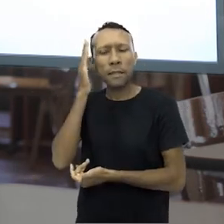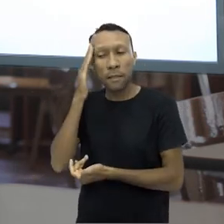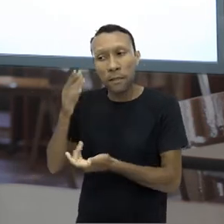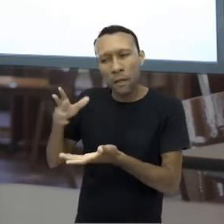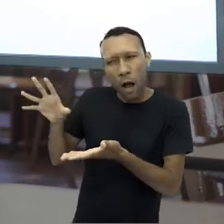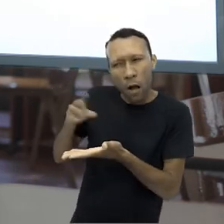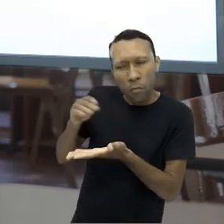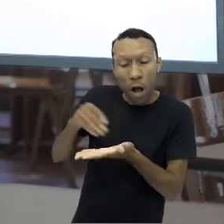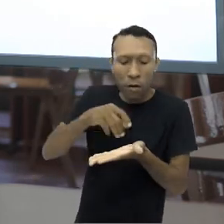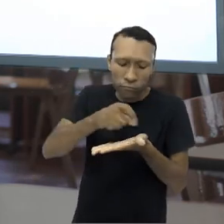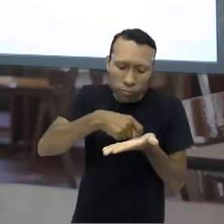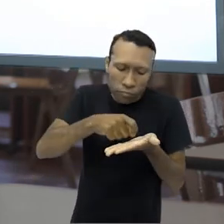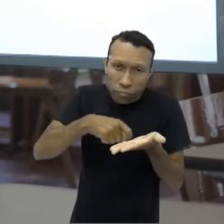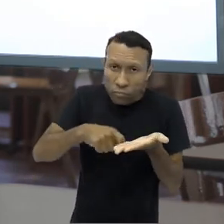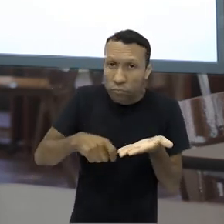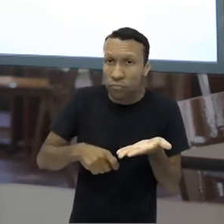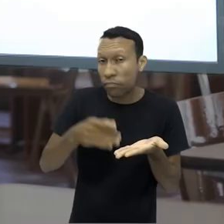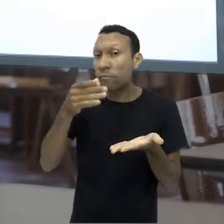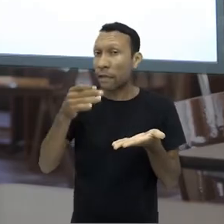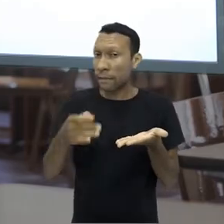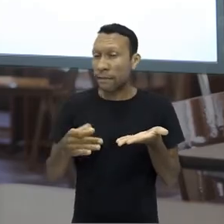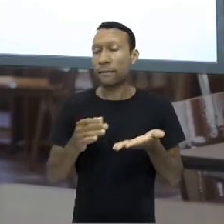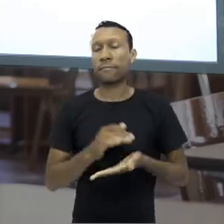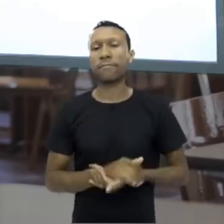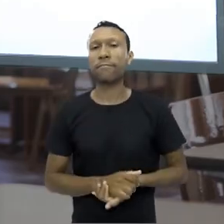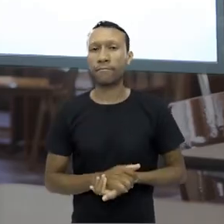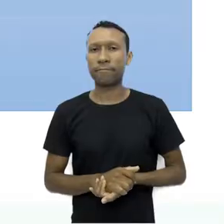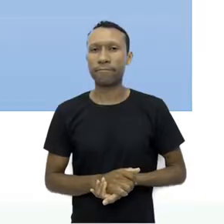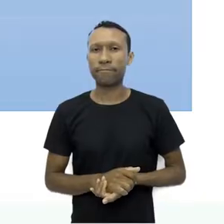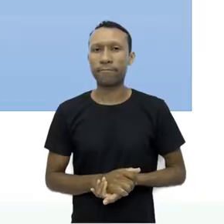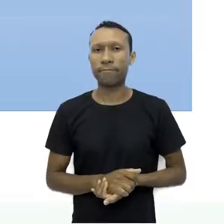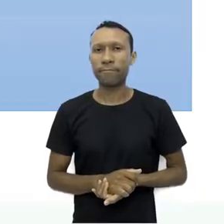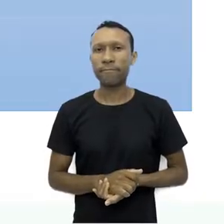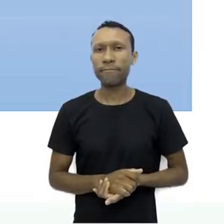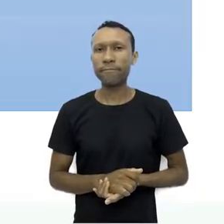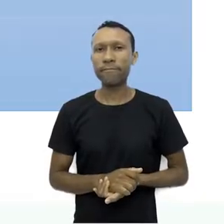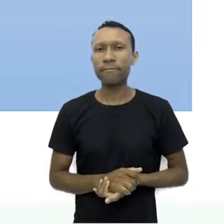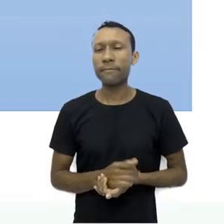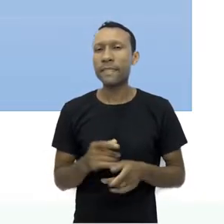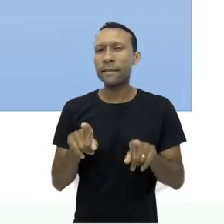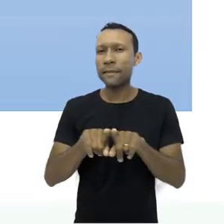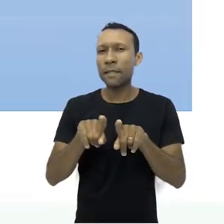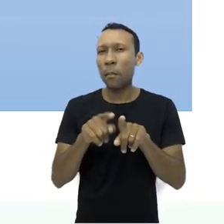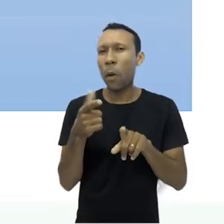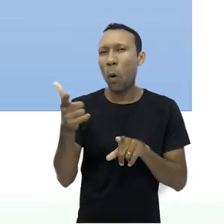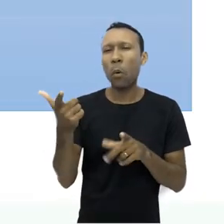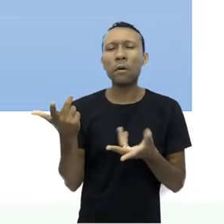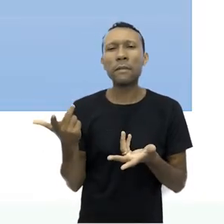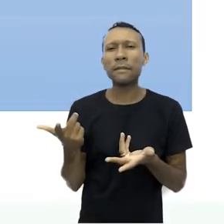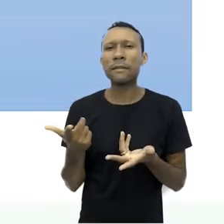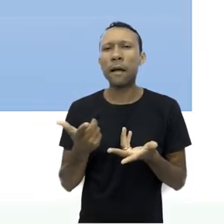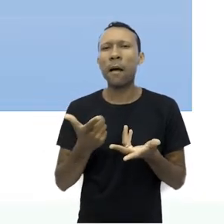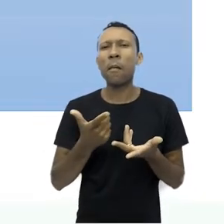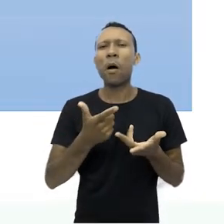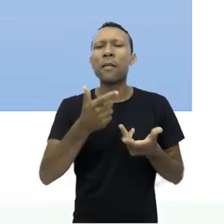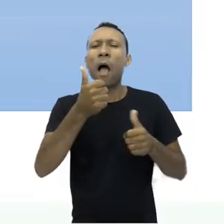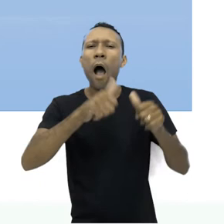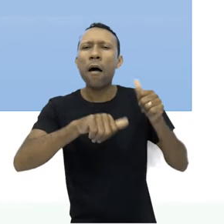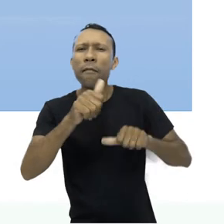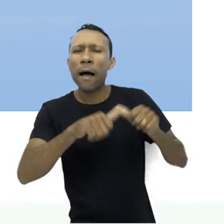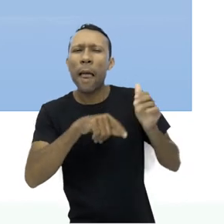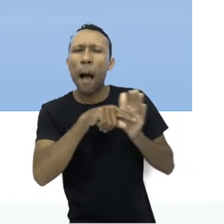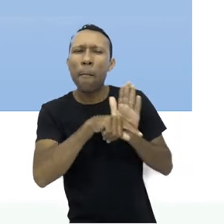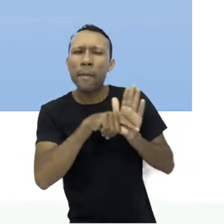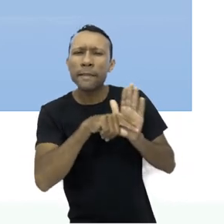nosso desenho seja o mais correto possível, tá bom? E se aproxime mais da realidade. Tá certo? Aí outra pergunta que vocês podem analisar com os colegas